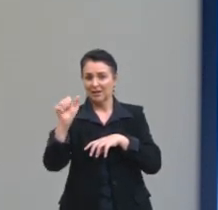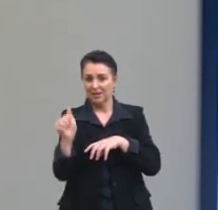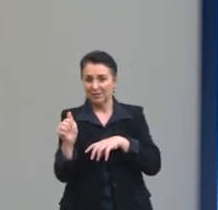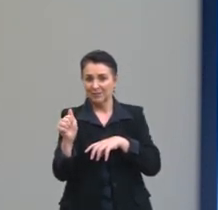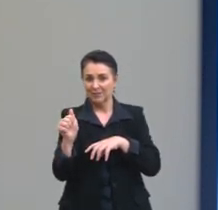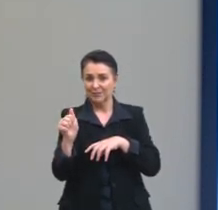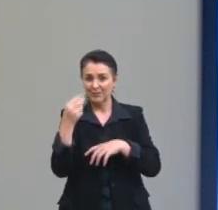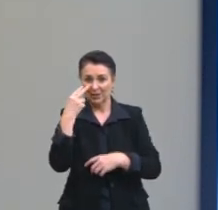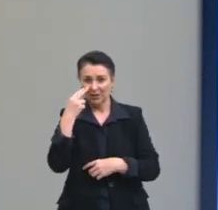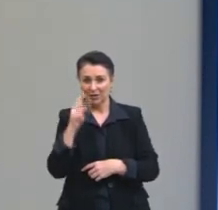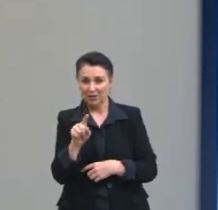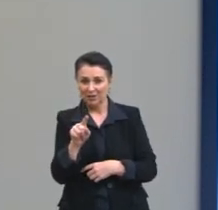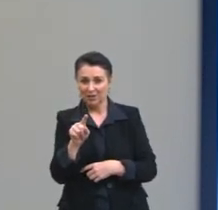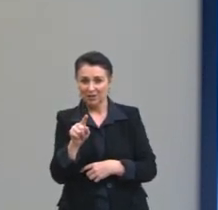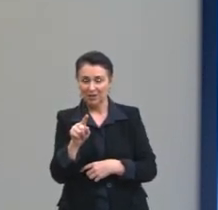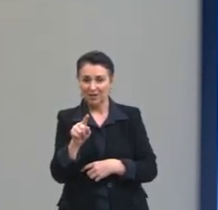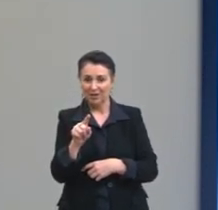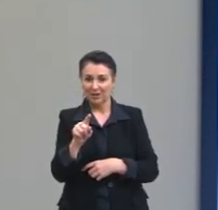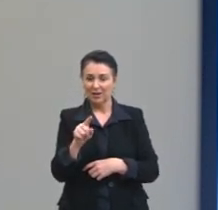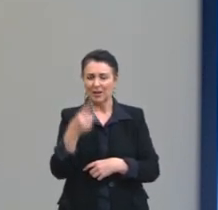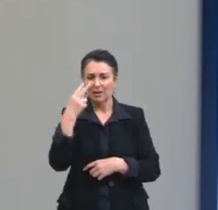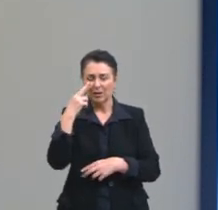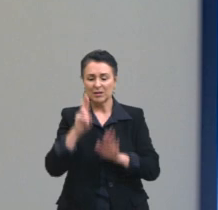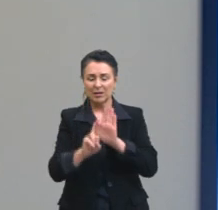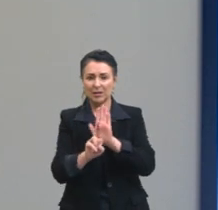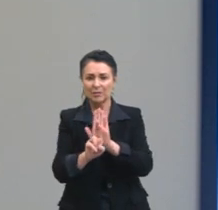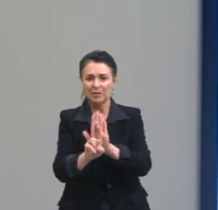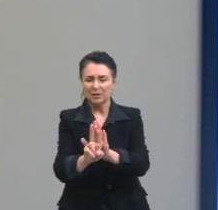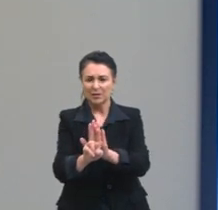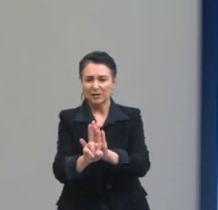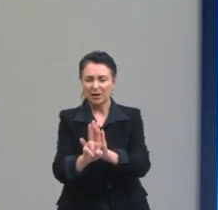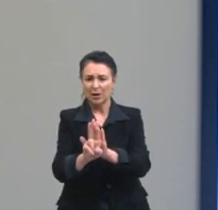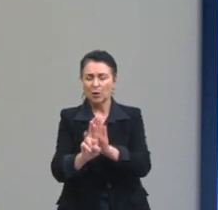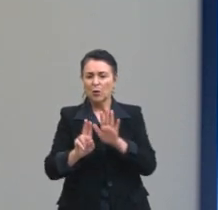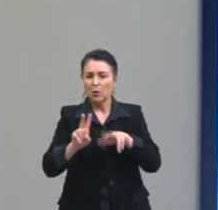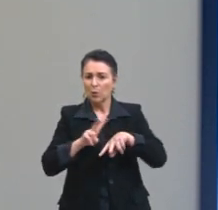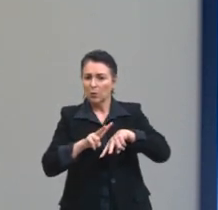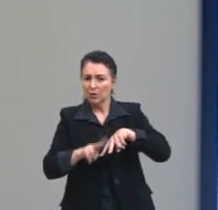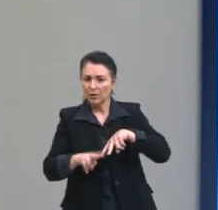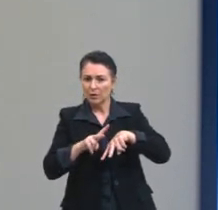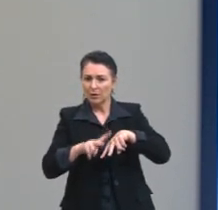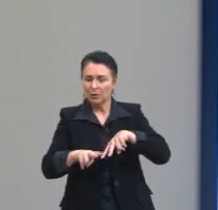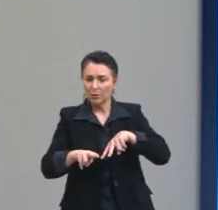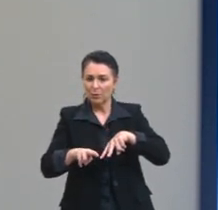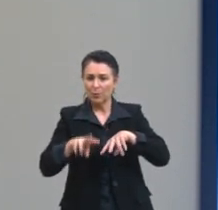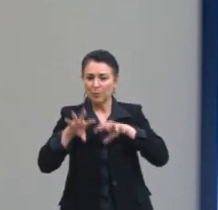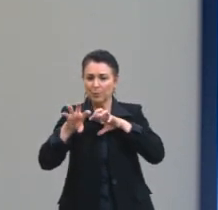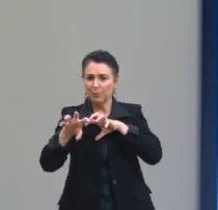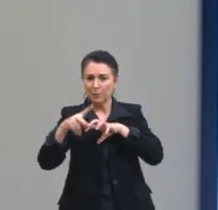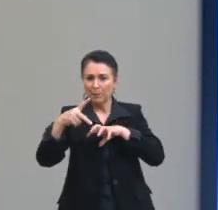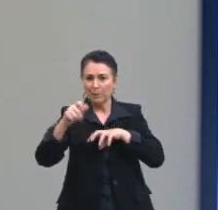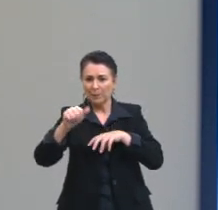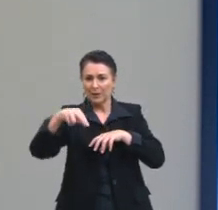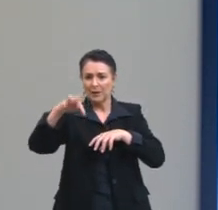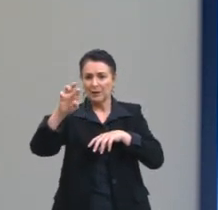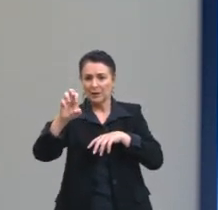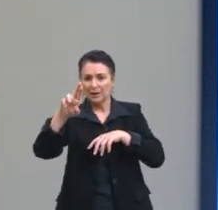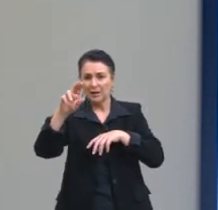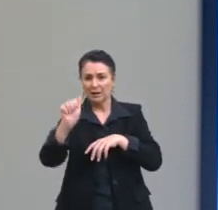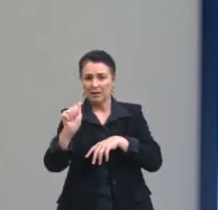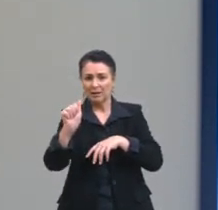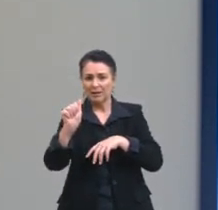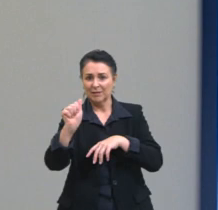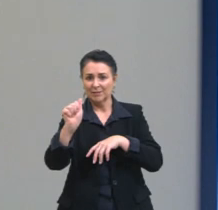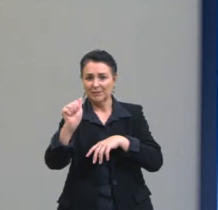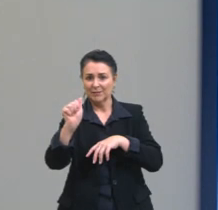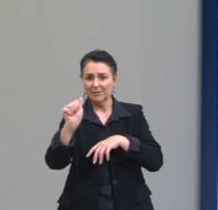Nebulosa bom então elas representam gênero panthera que é a primeira palavra que é